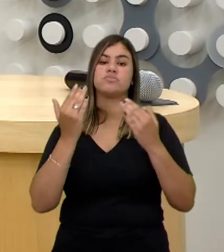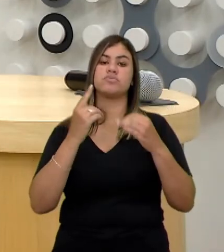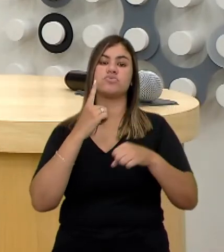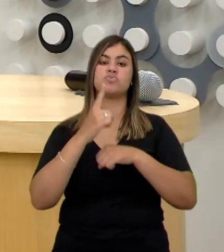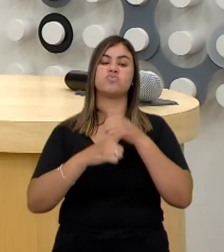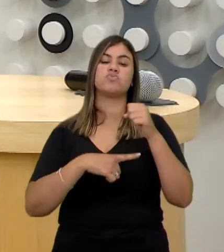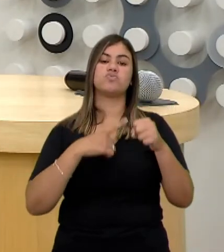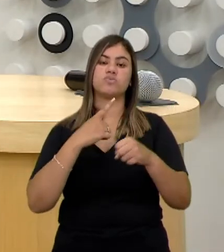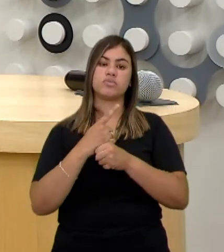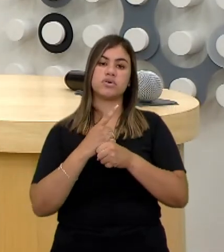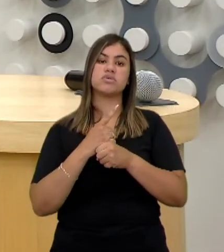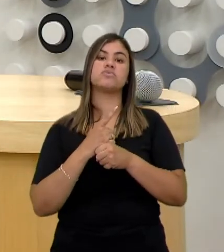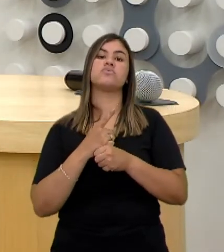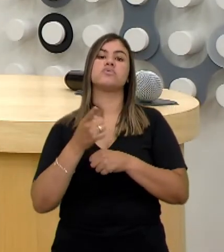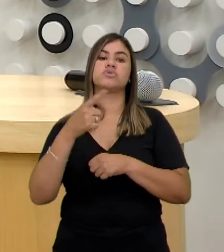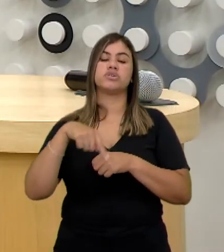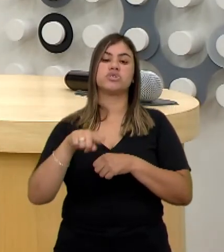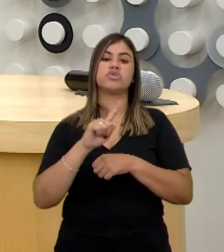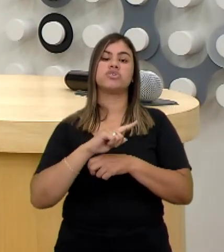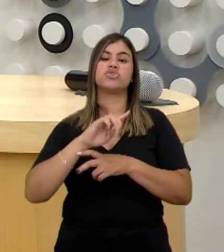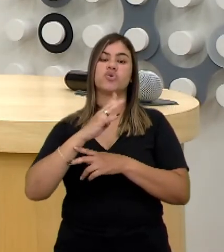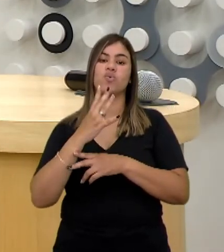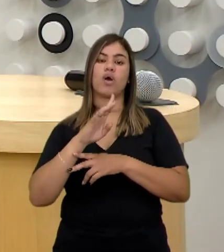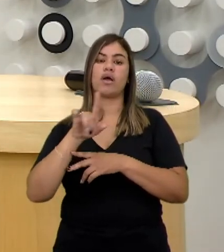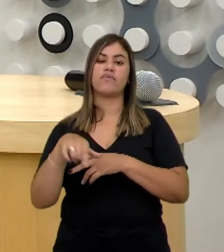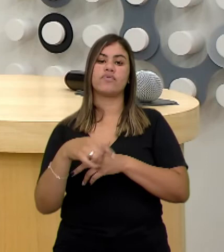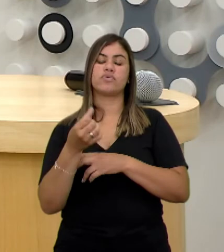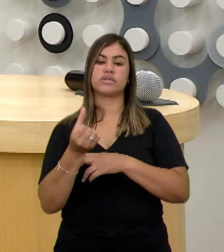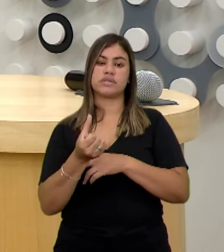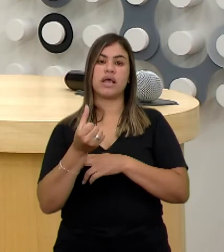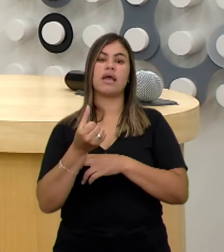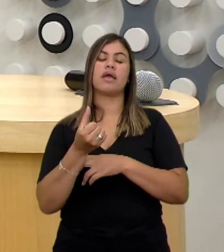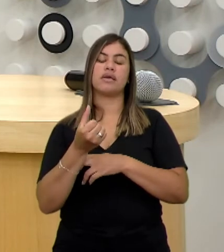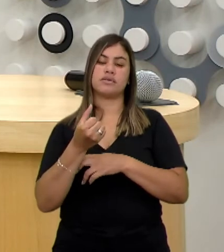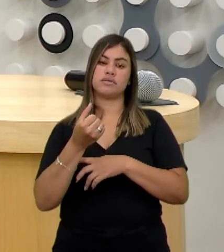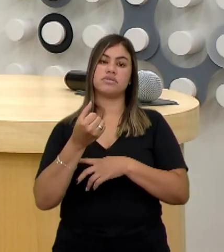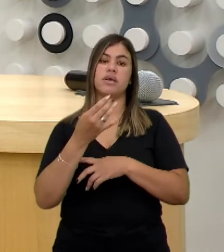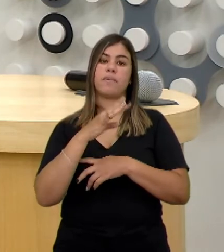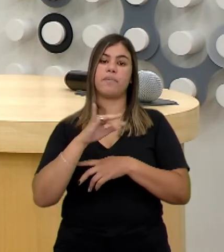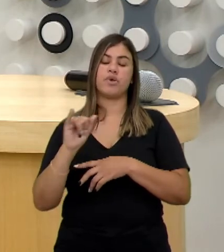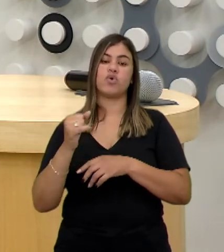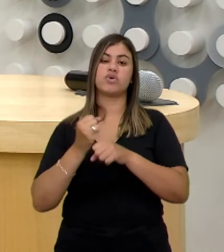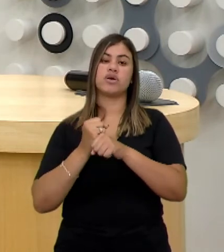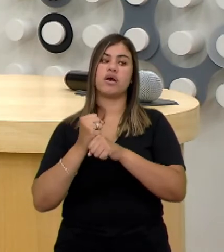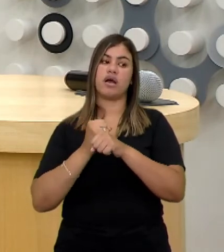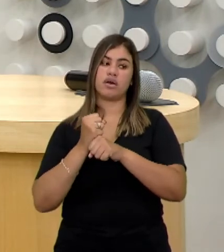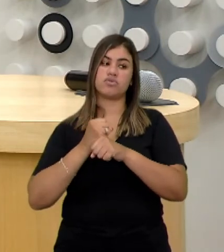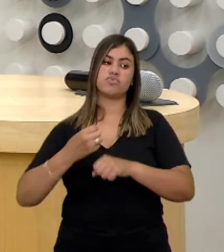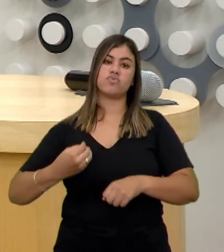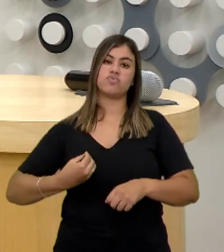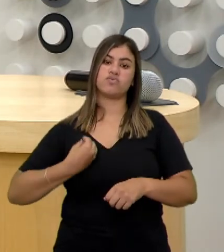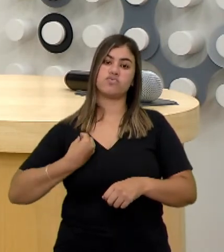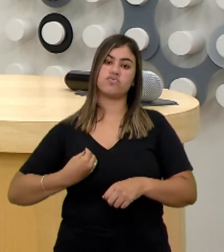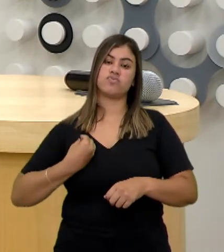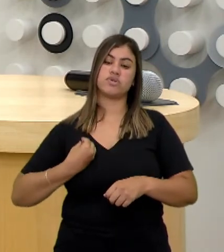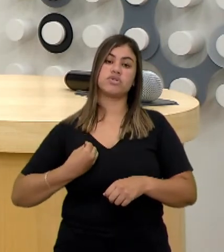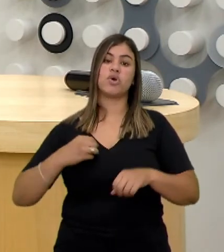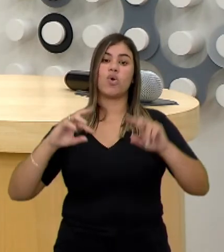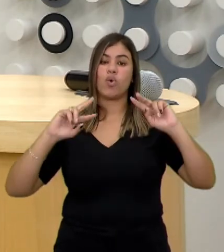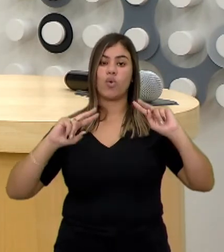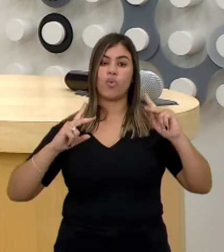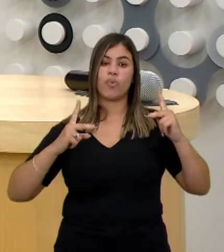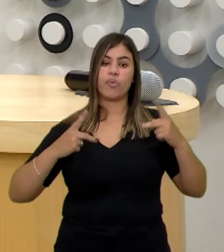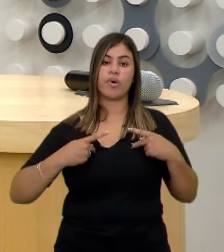os 4,6 bilhões de anos do nosso planeta, o ser humano, exatamente, ele apareceria no